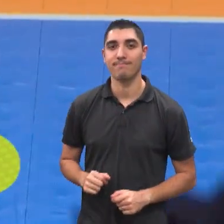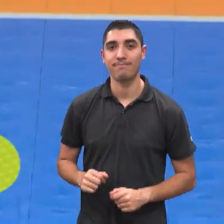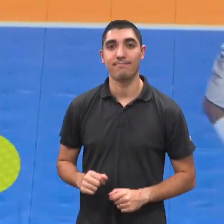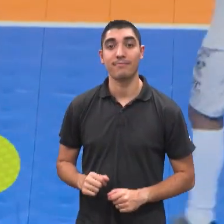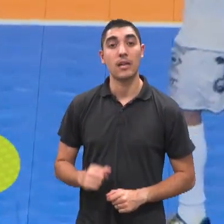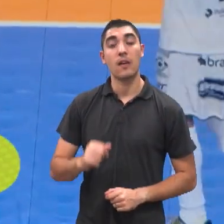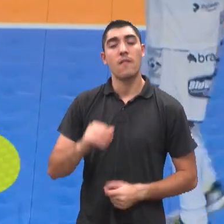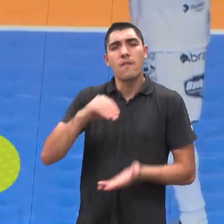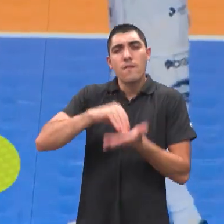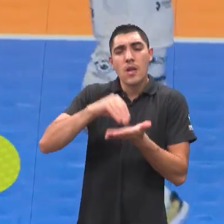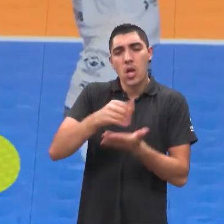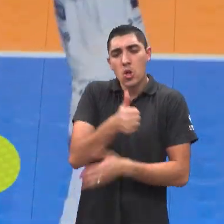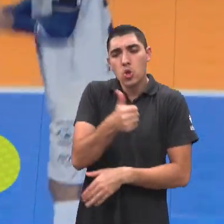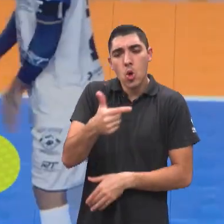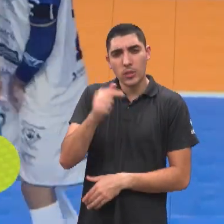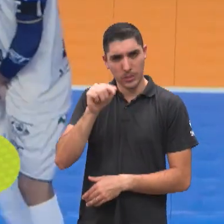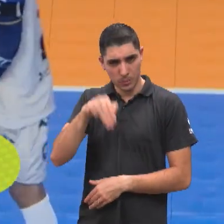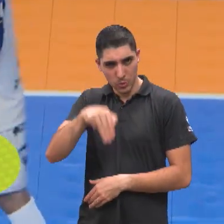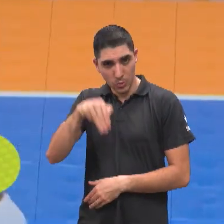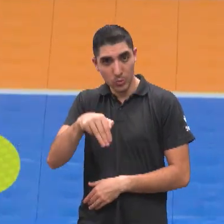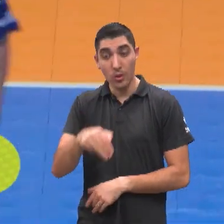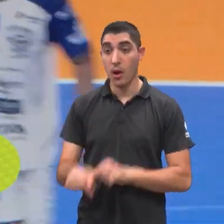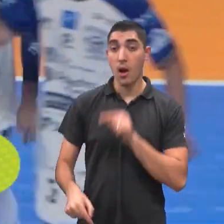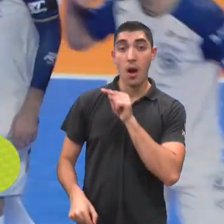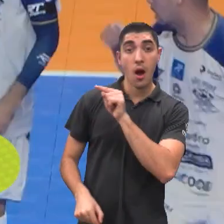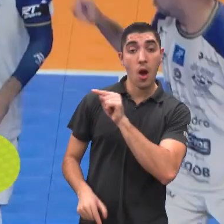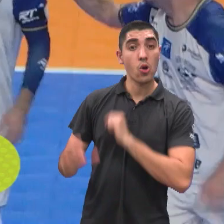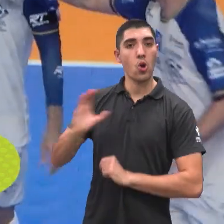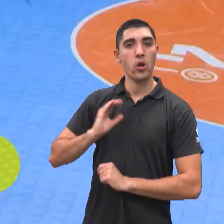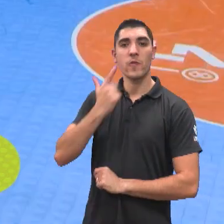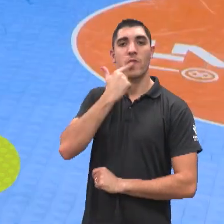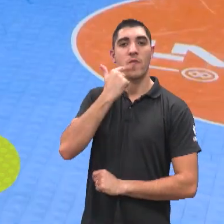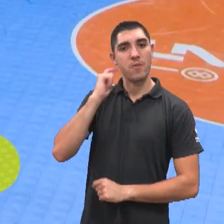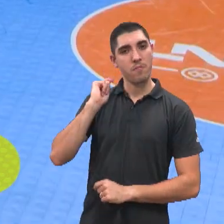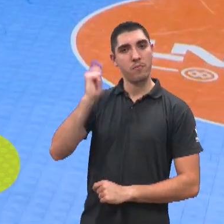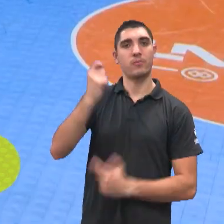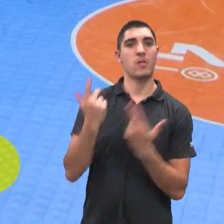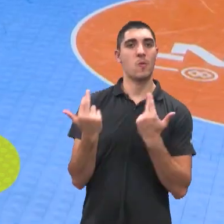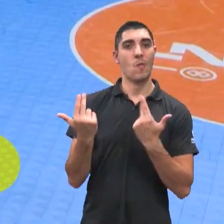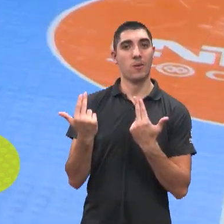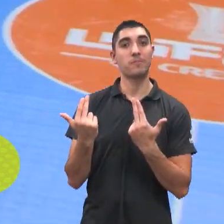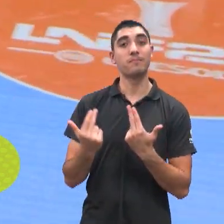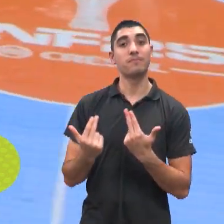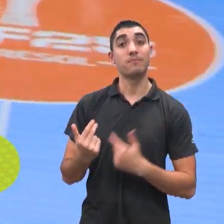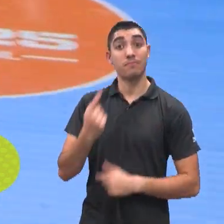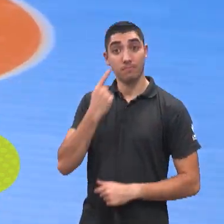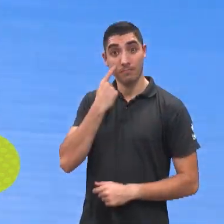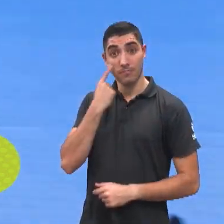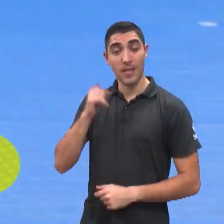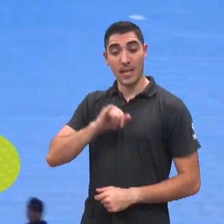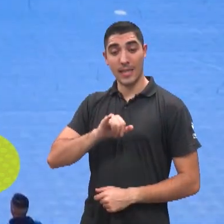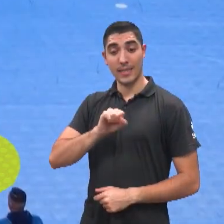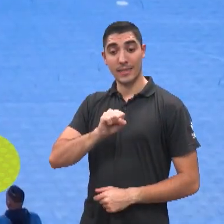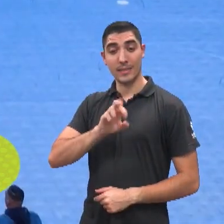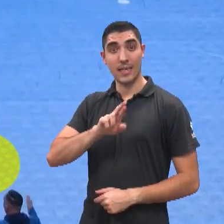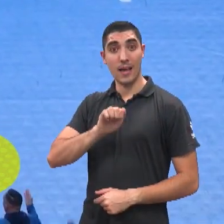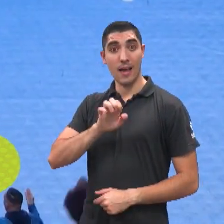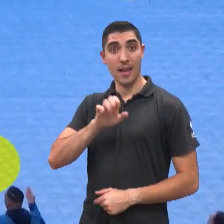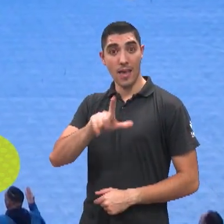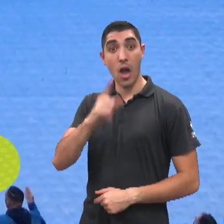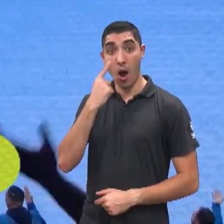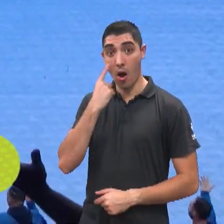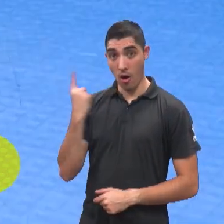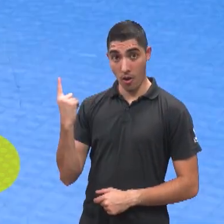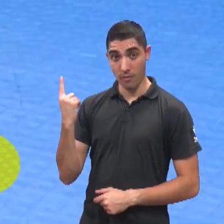Faltando 12h30, foi a vez do Timão ter um jogador expulso. Israel foi para o chuveiro mais cedo, depois desse